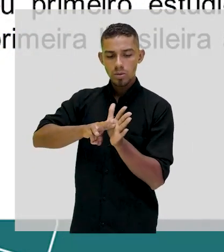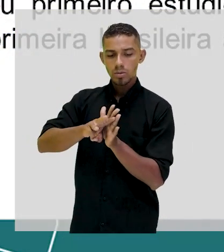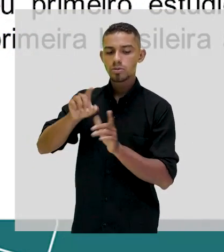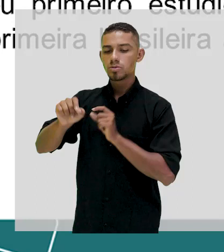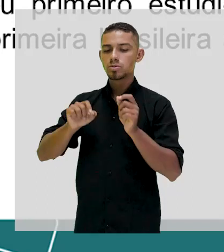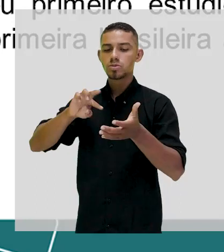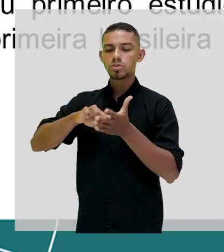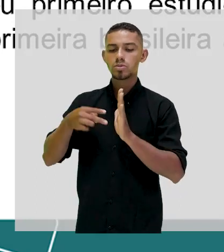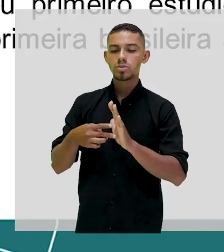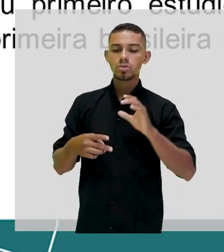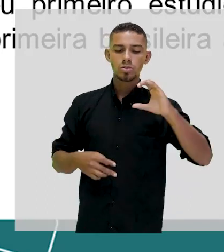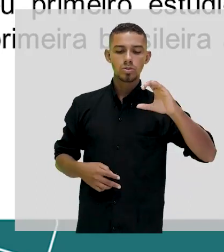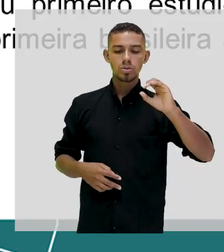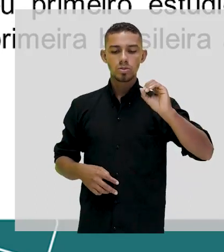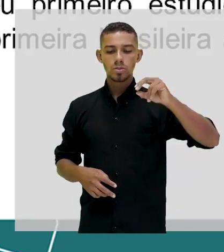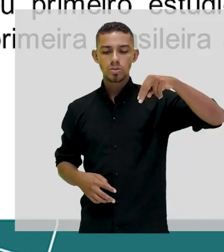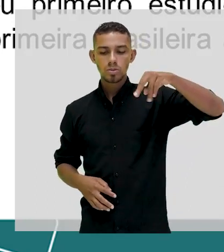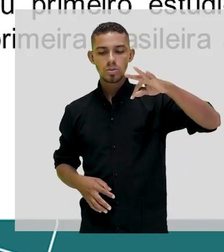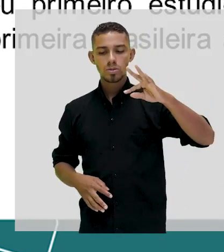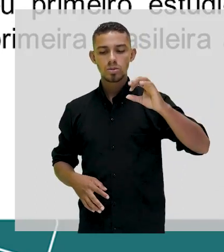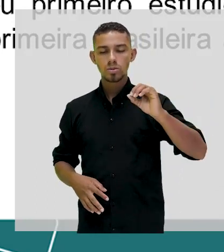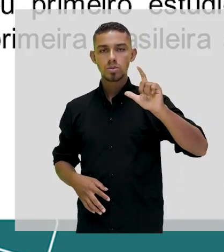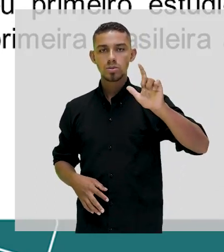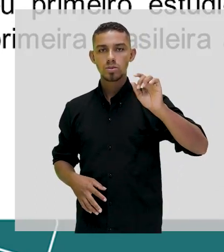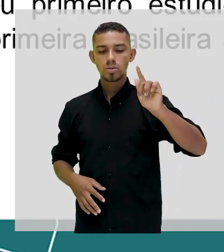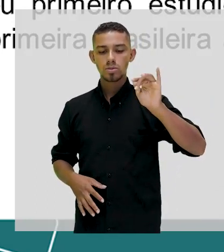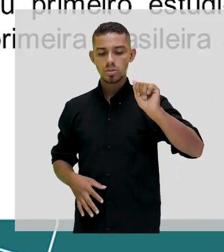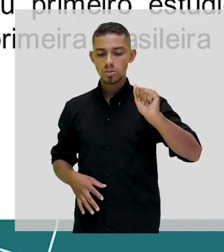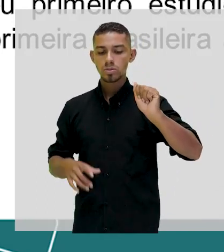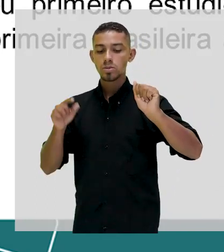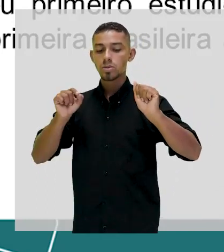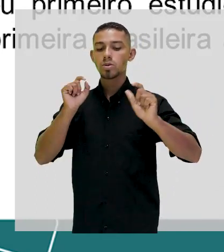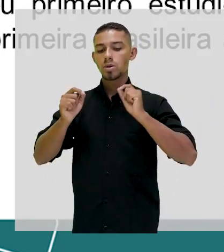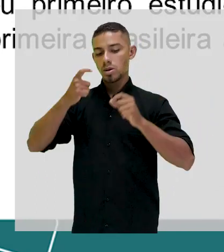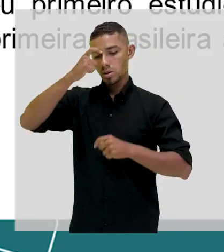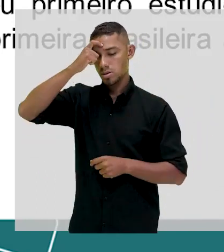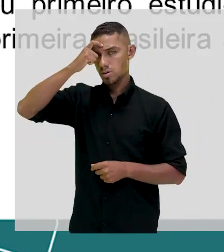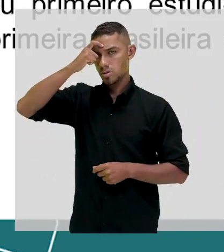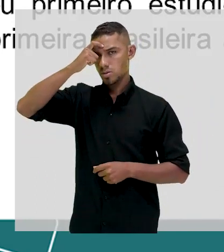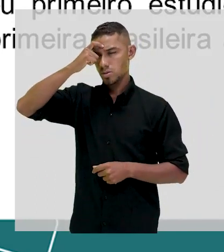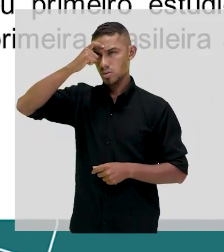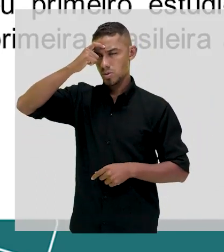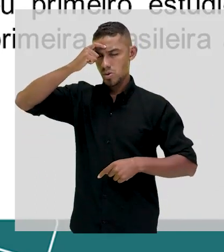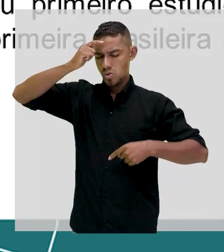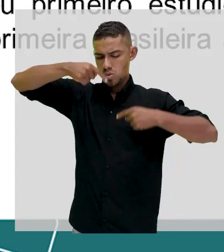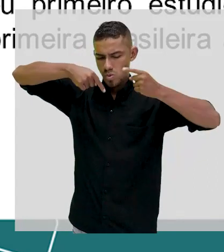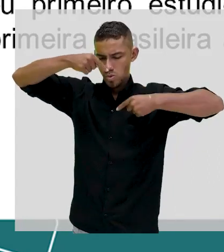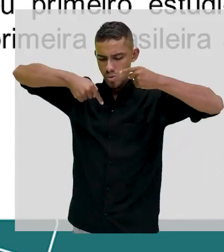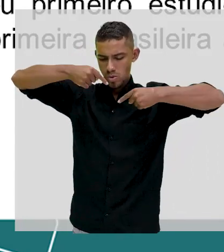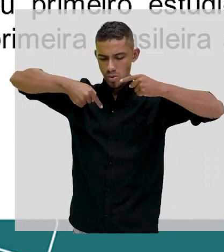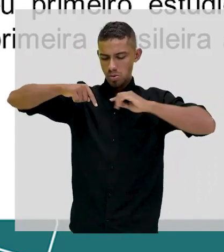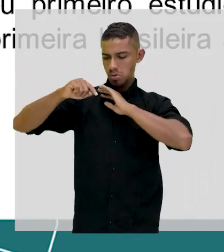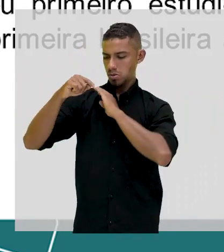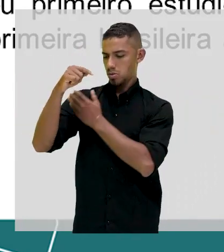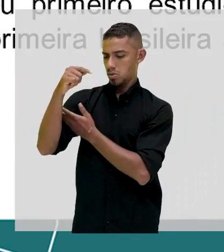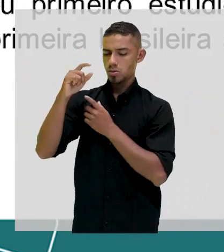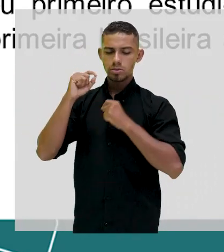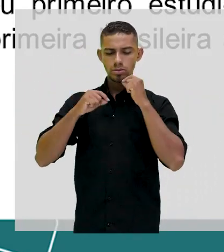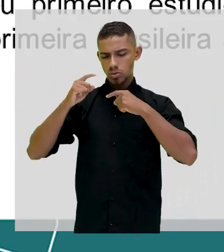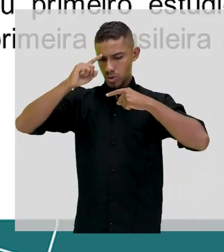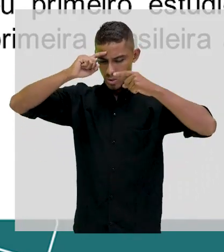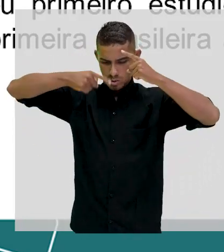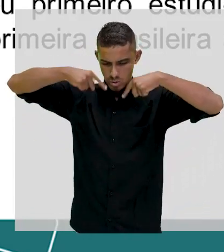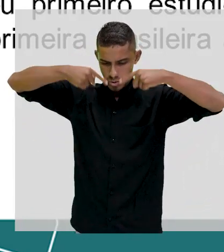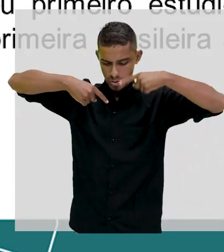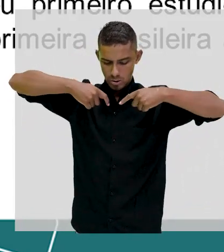seria a contrologia, professor? Controle da mente sobre os músculos do corpo. Nós já trabalhamos um pouquinho isso quando eu falei para